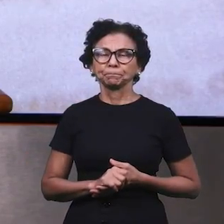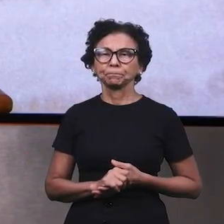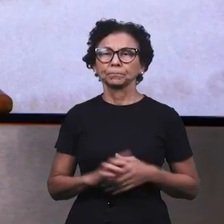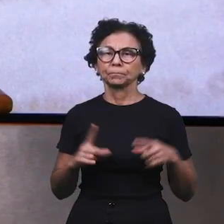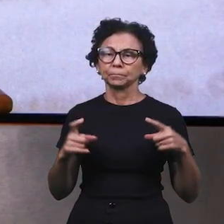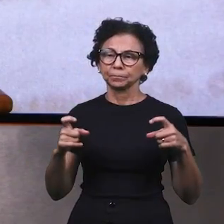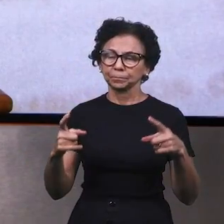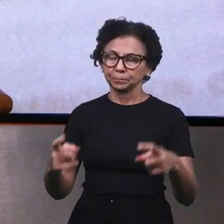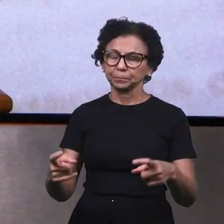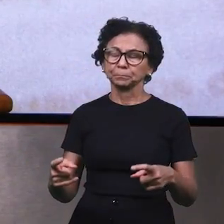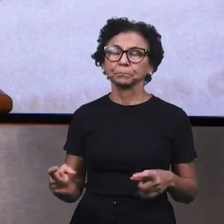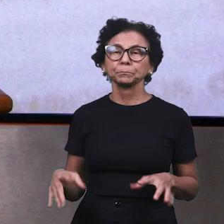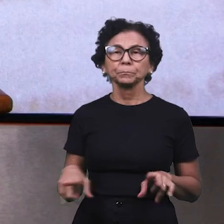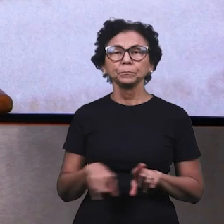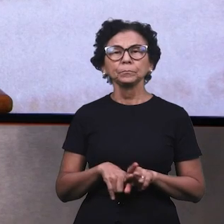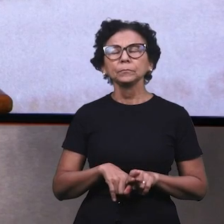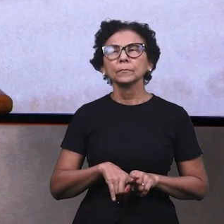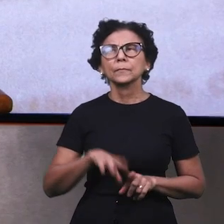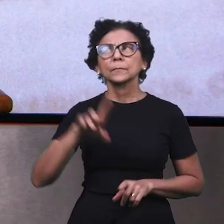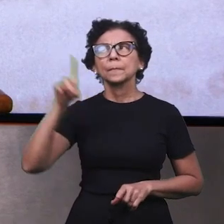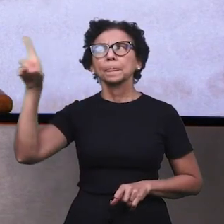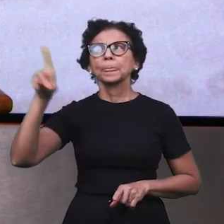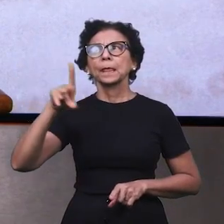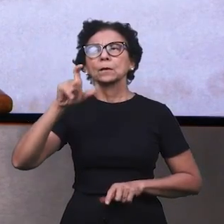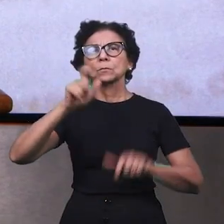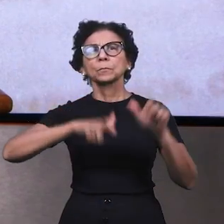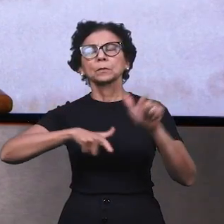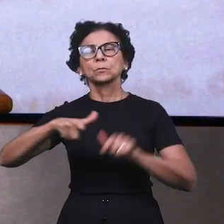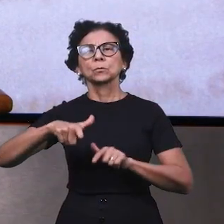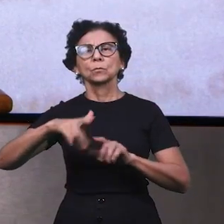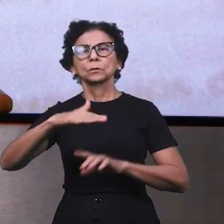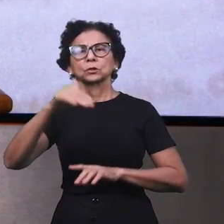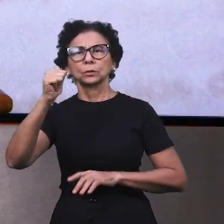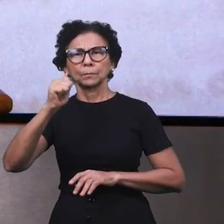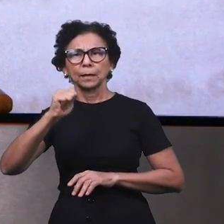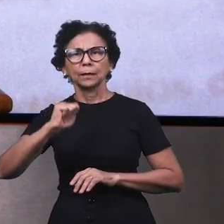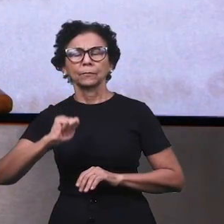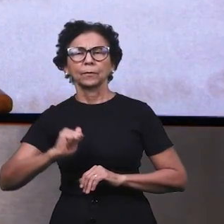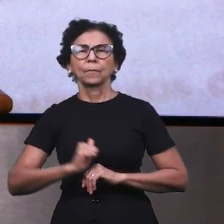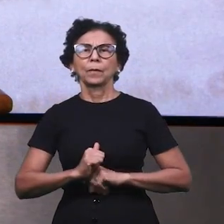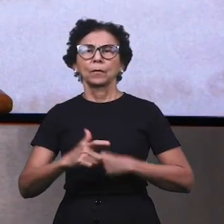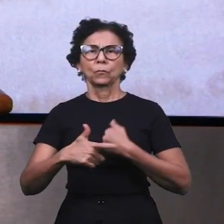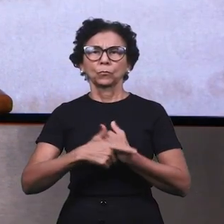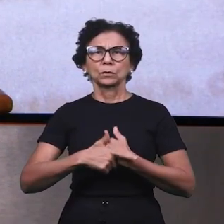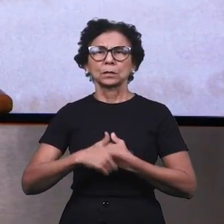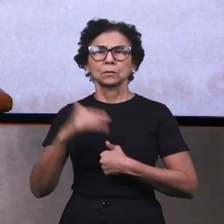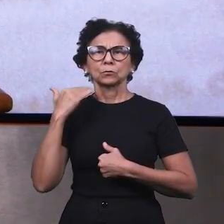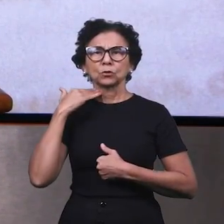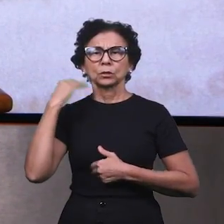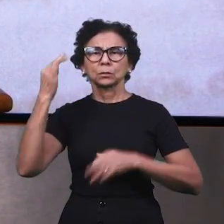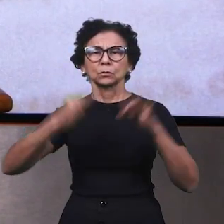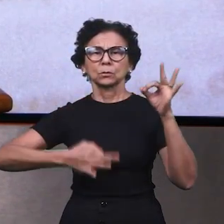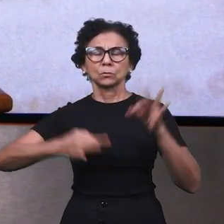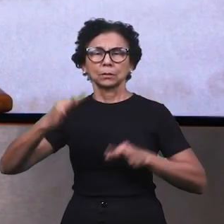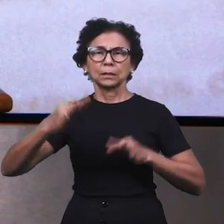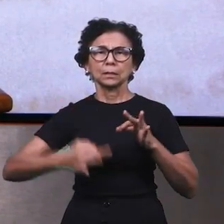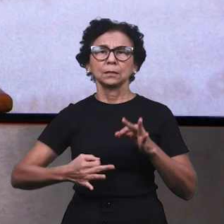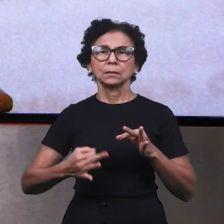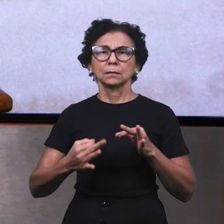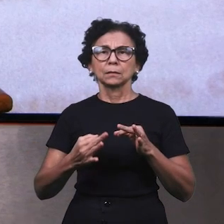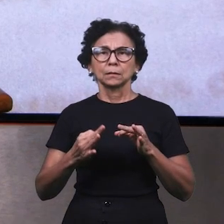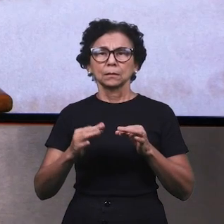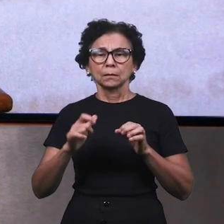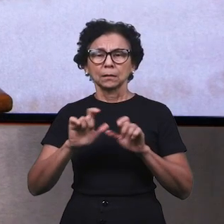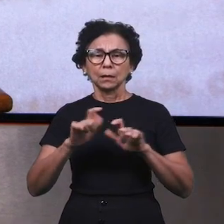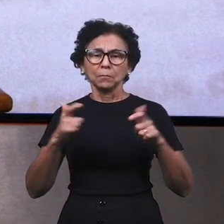As pessoas que Deus levantava para atuar como juízes em Israel eram, na maioria das vezes,